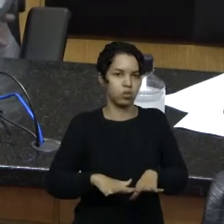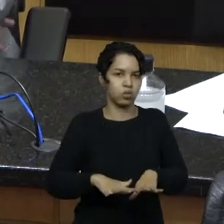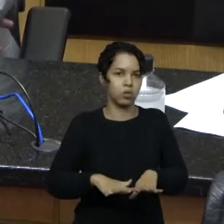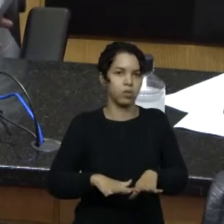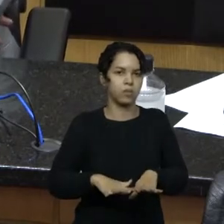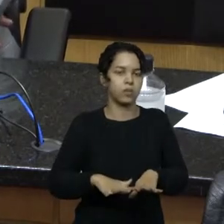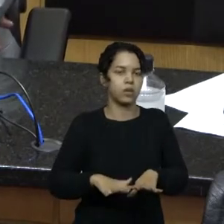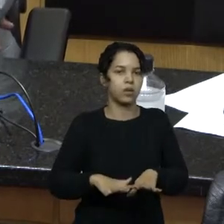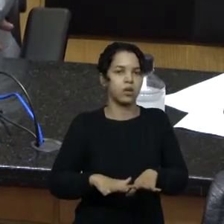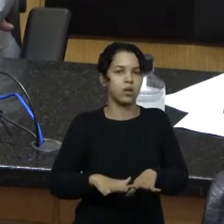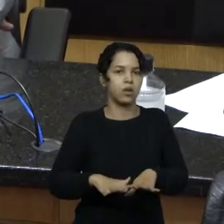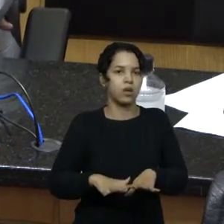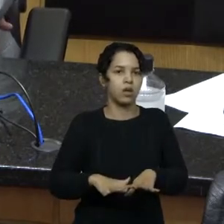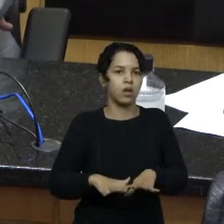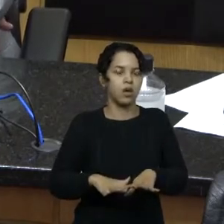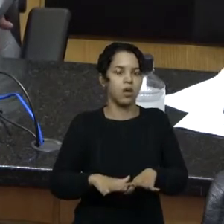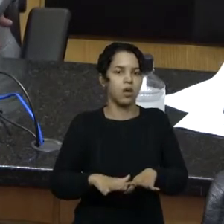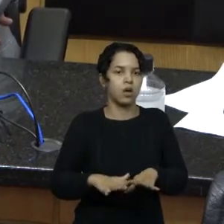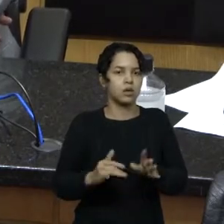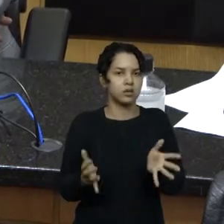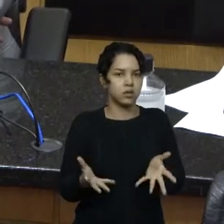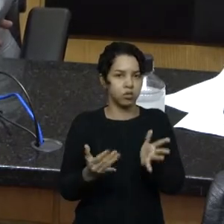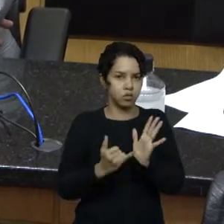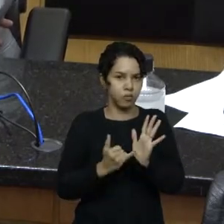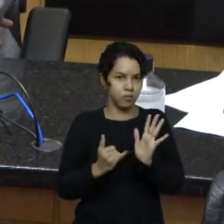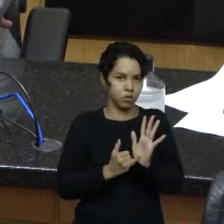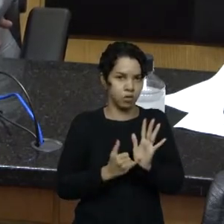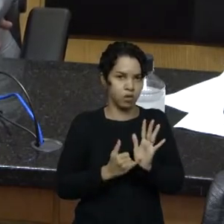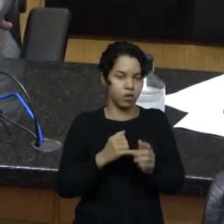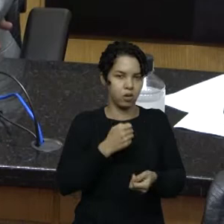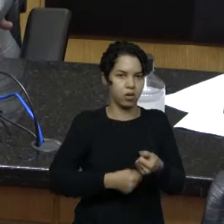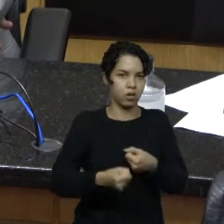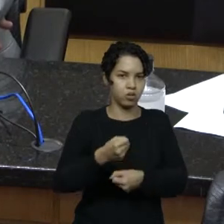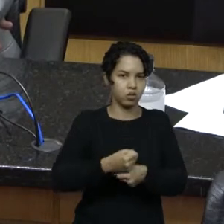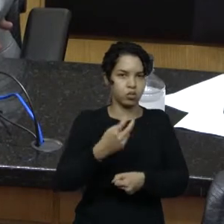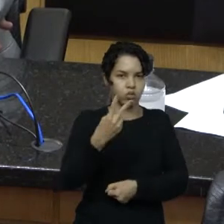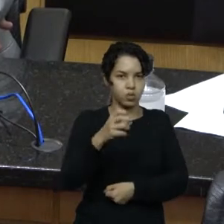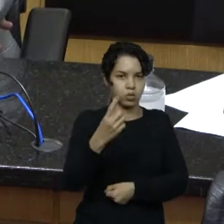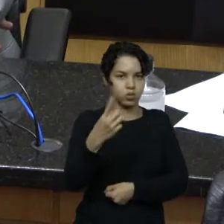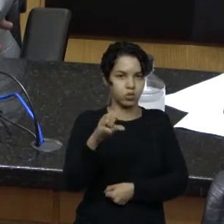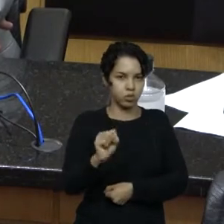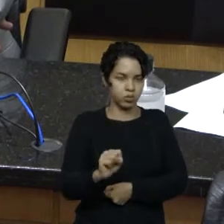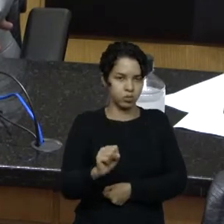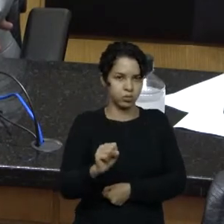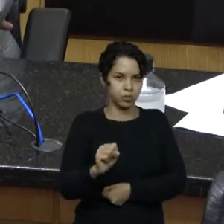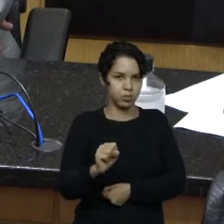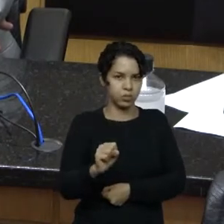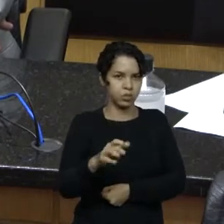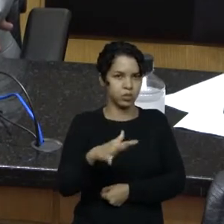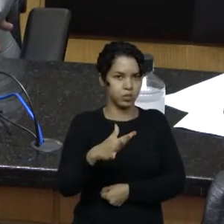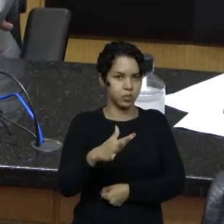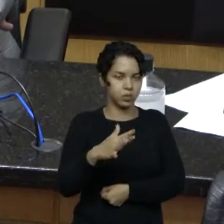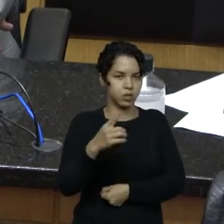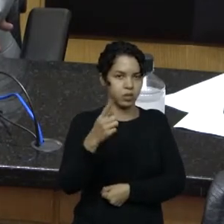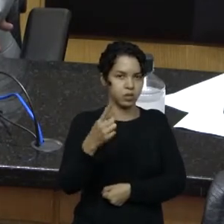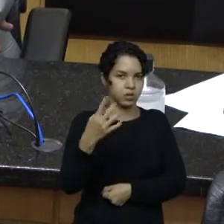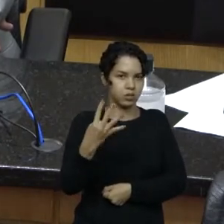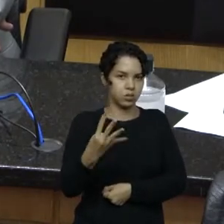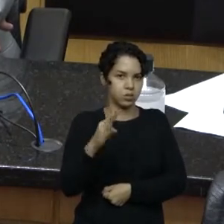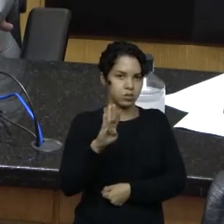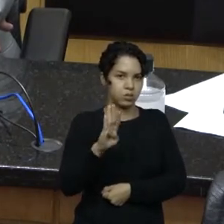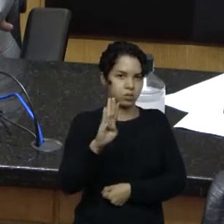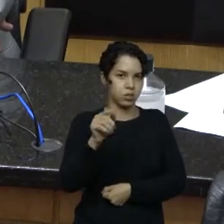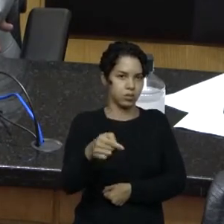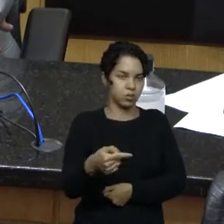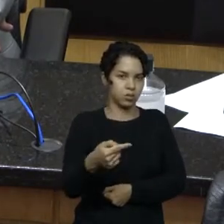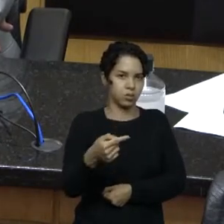decente fiscal e para 2018 tem nada mais nada menos do que cerca de 14 milhões de